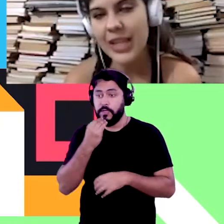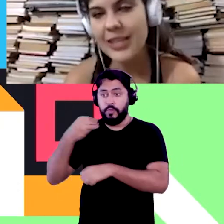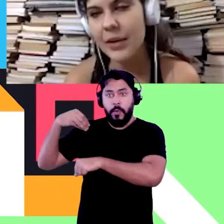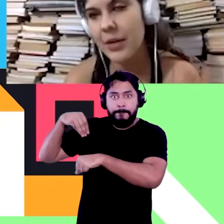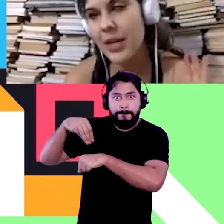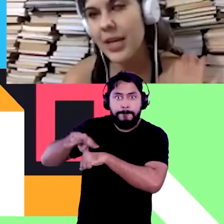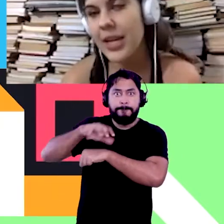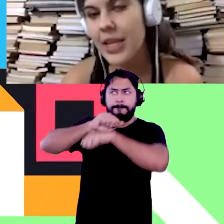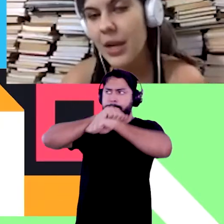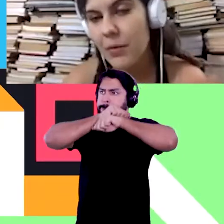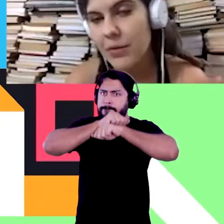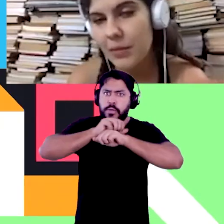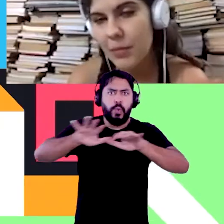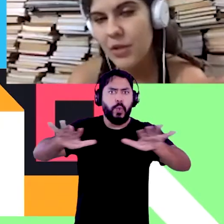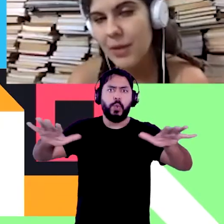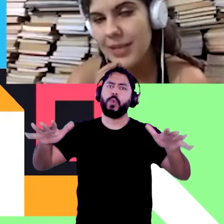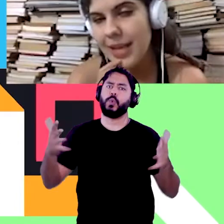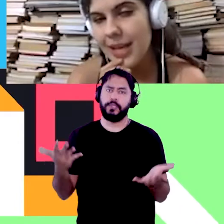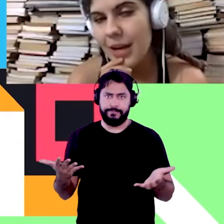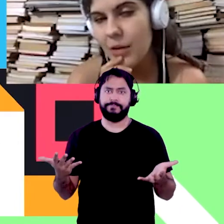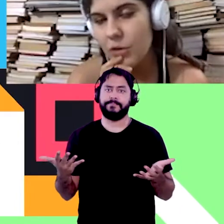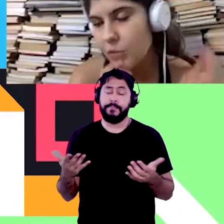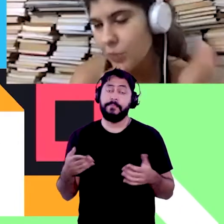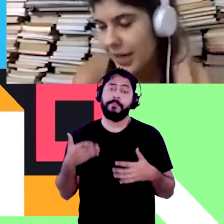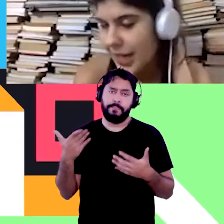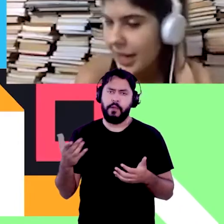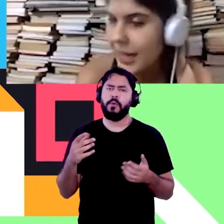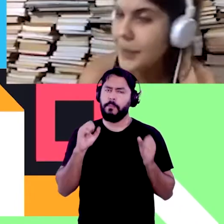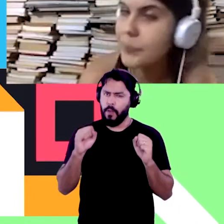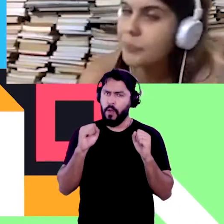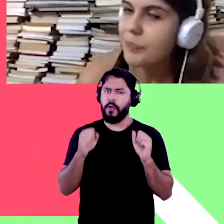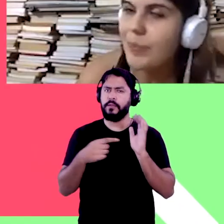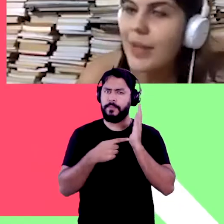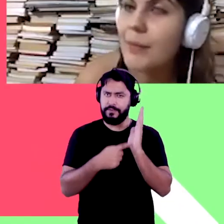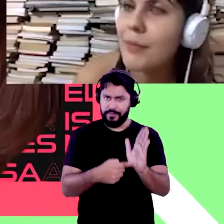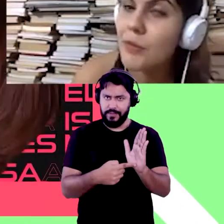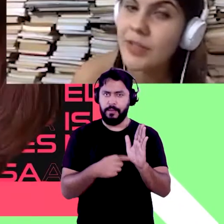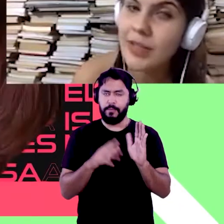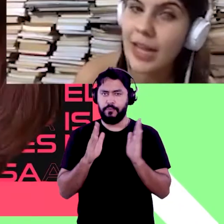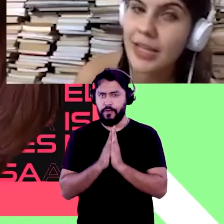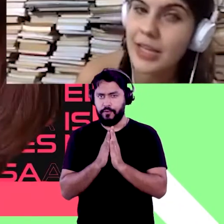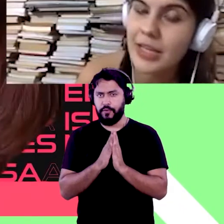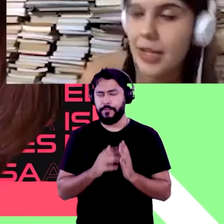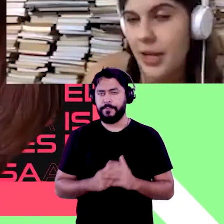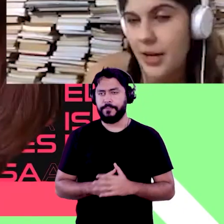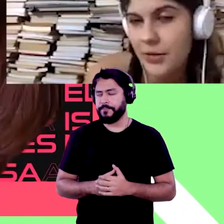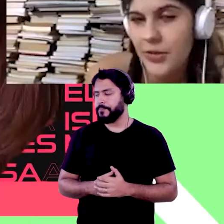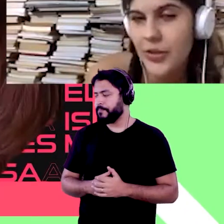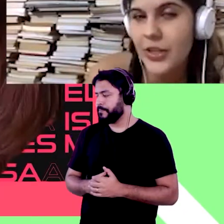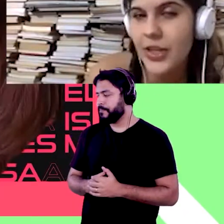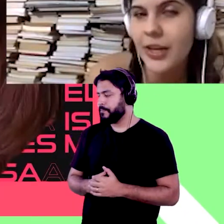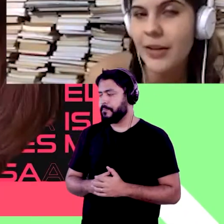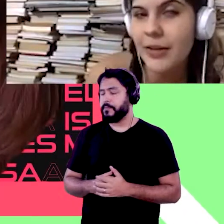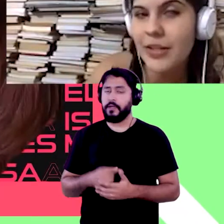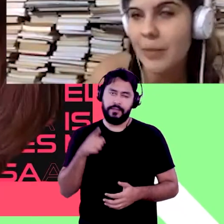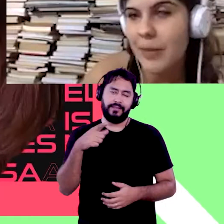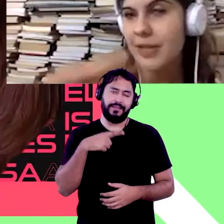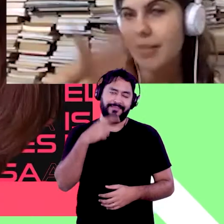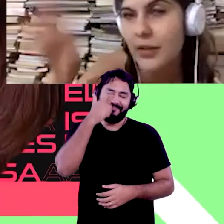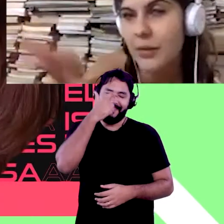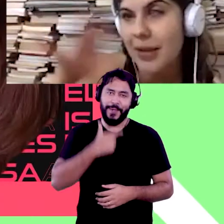de criação. Então, você pode passar, Cláudio, para o slide, aí tem euzinha, a